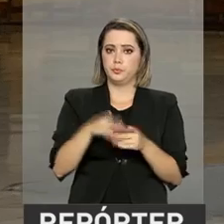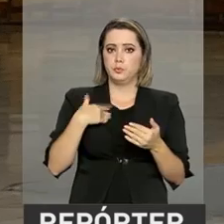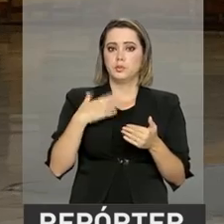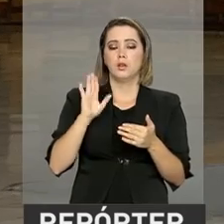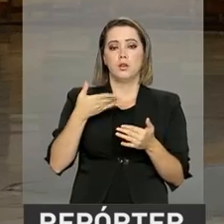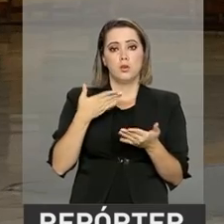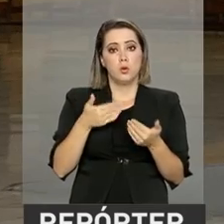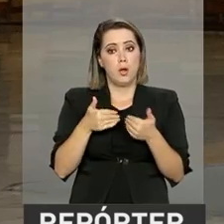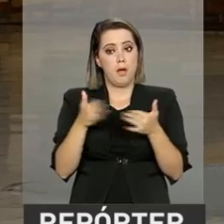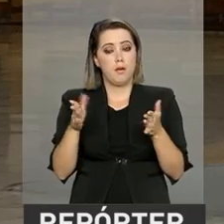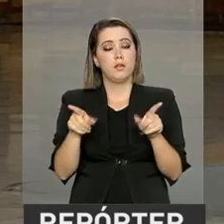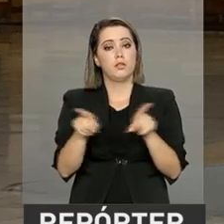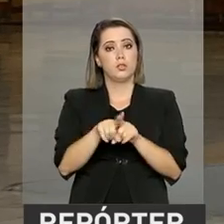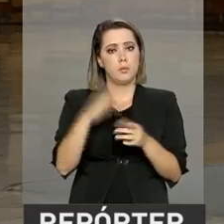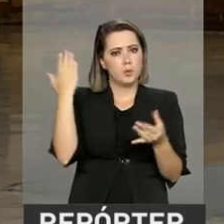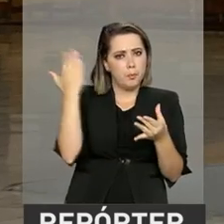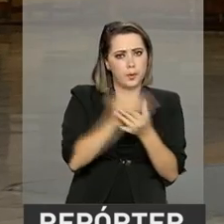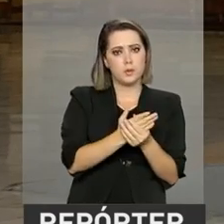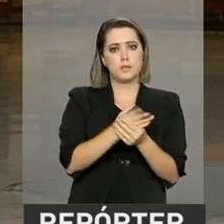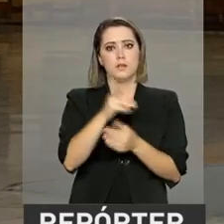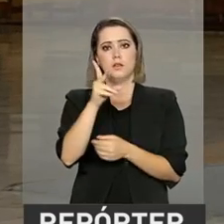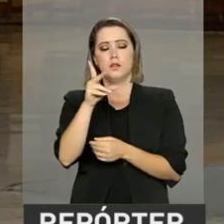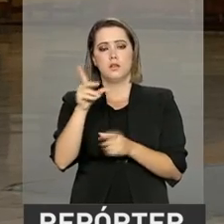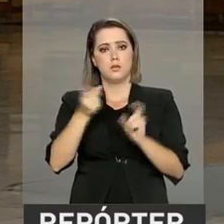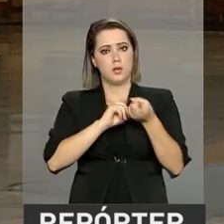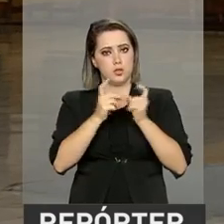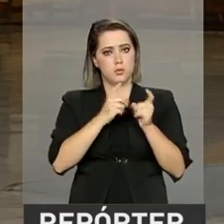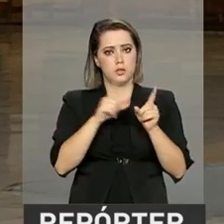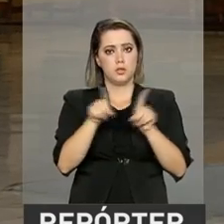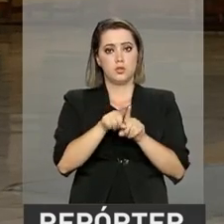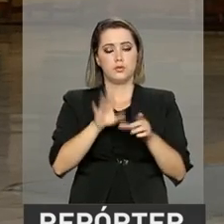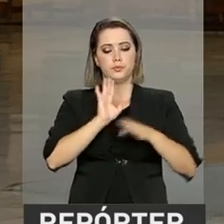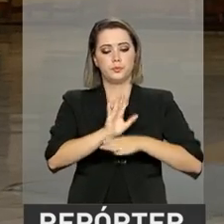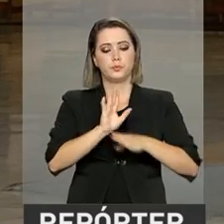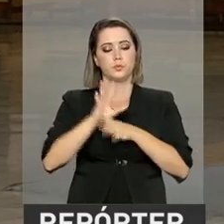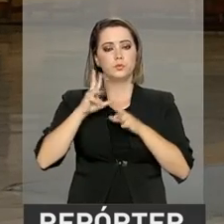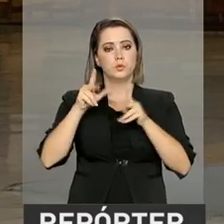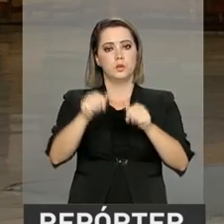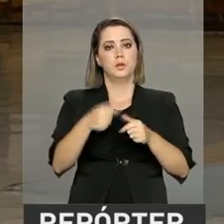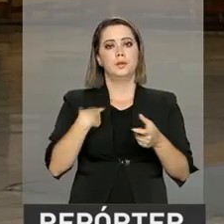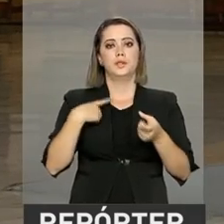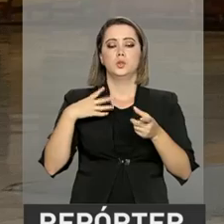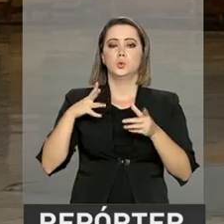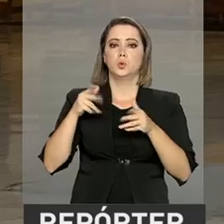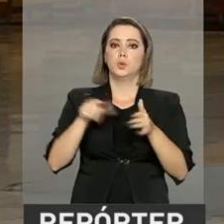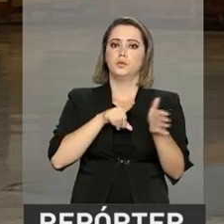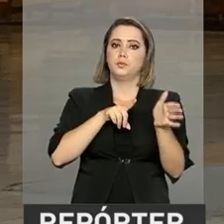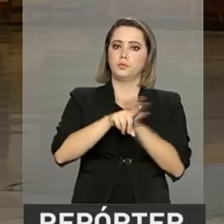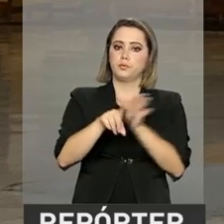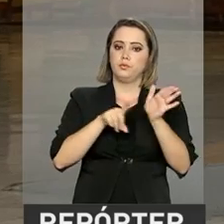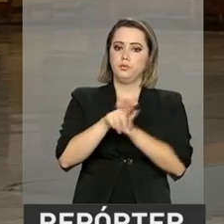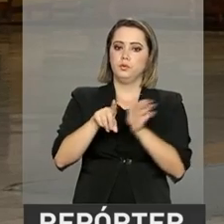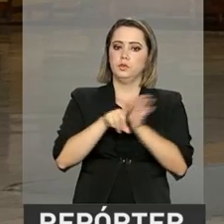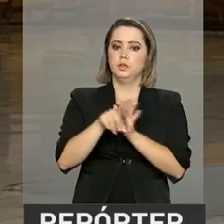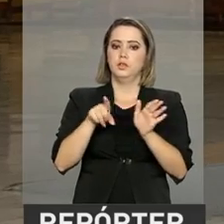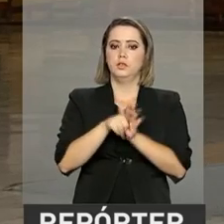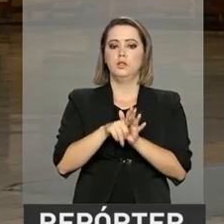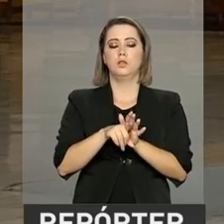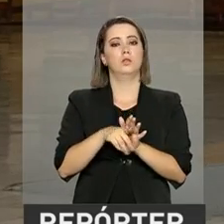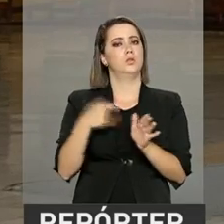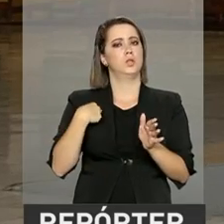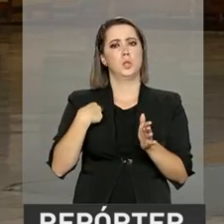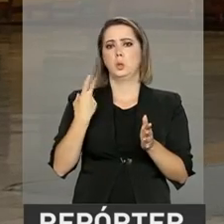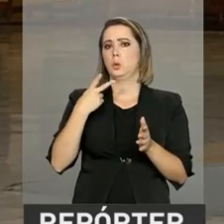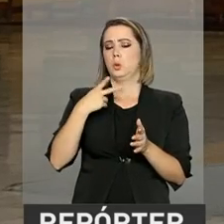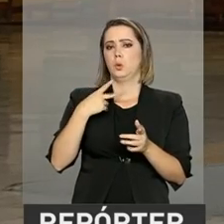administrativos e que a sua posição é de Total apoio à polícia federal nas investigações e e de tolerância